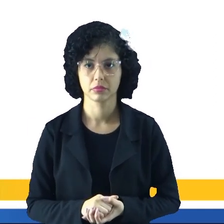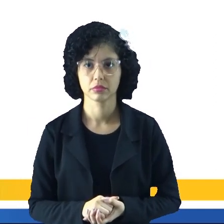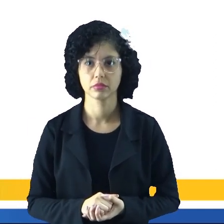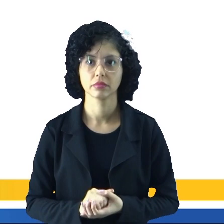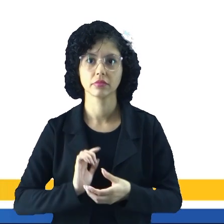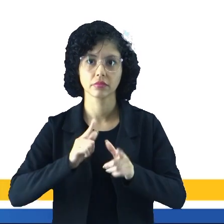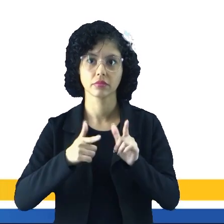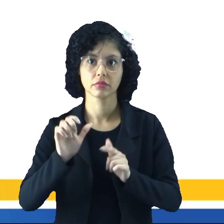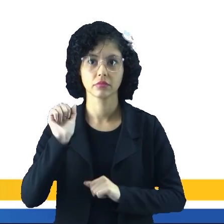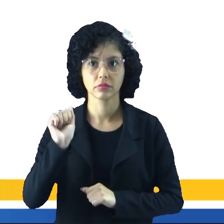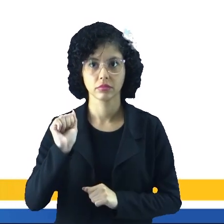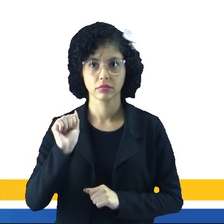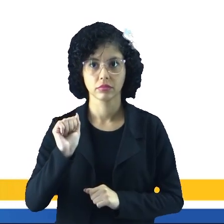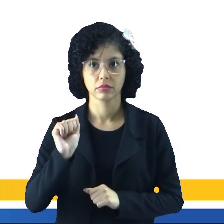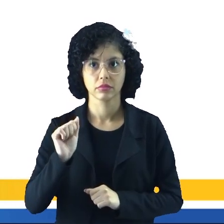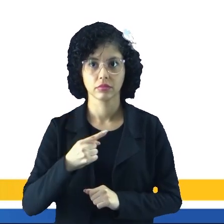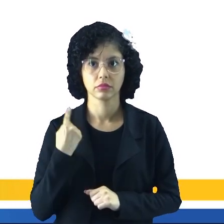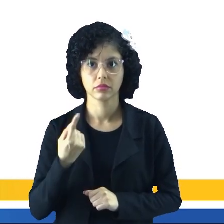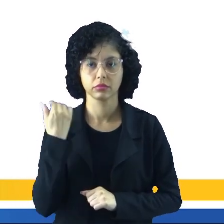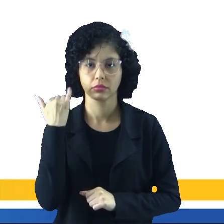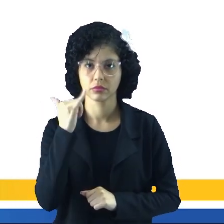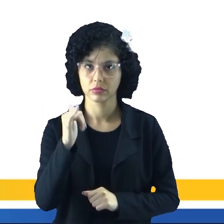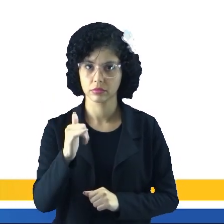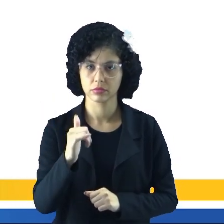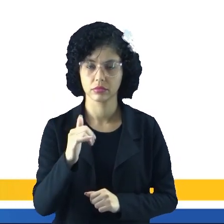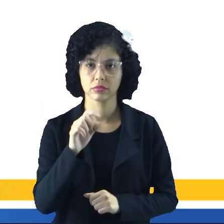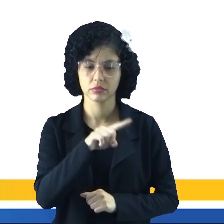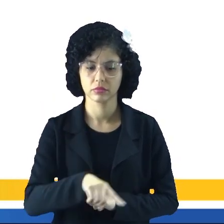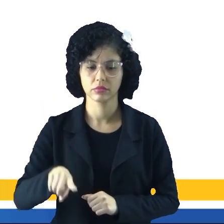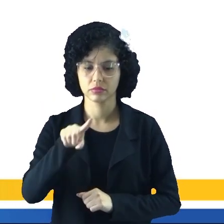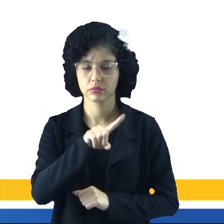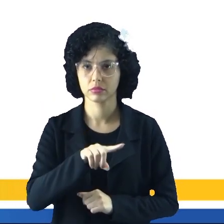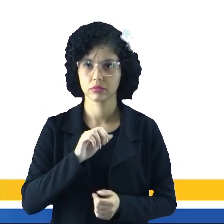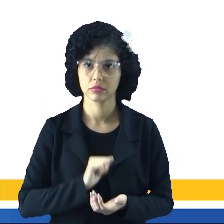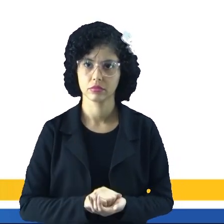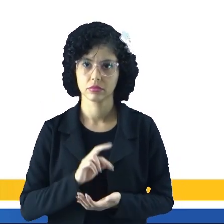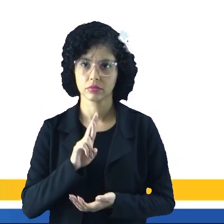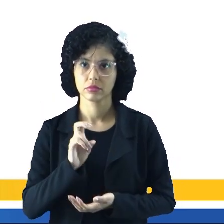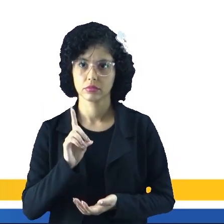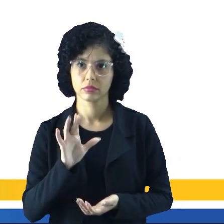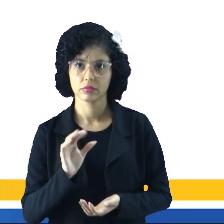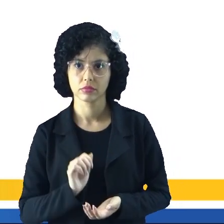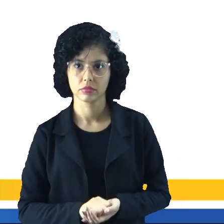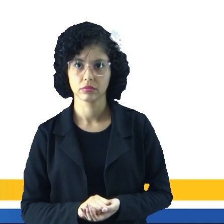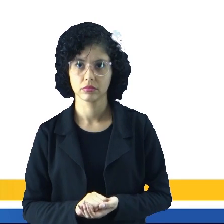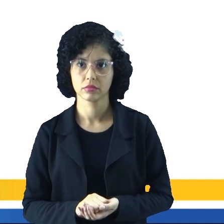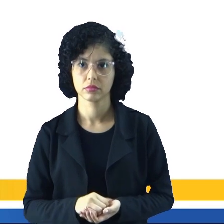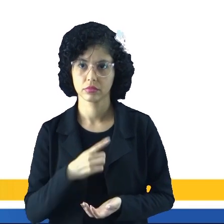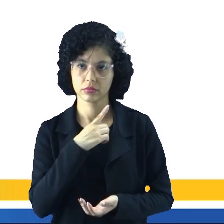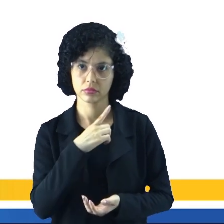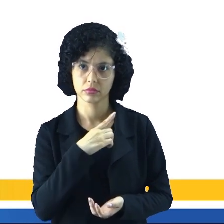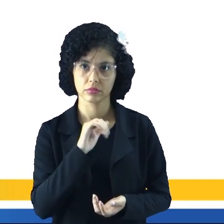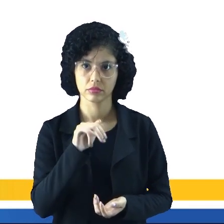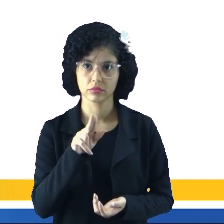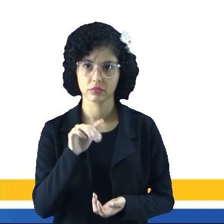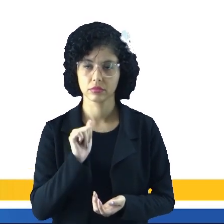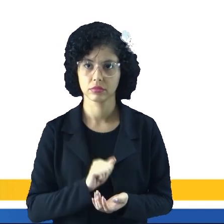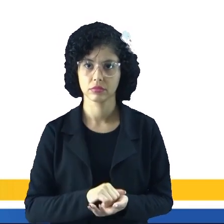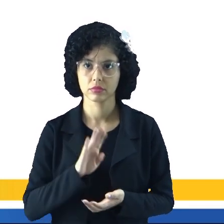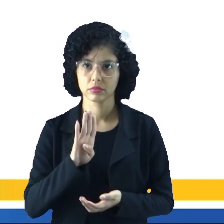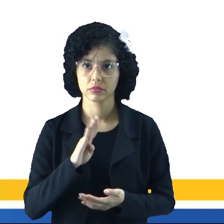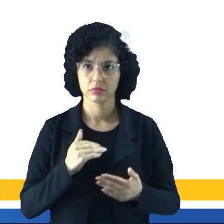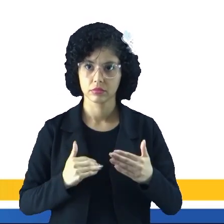alternativas. Letra A, isolamento elétrico dos pneus. B, efeito de para-raios da antena.